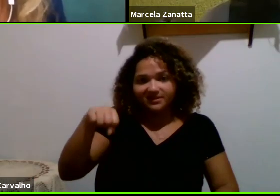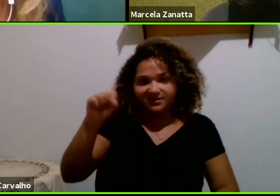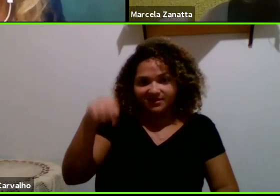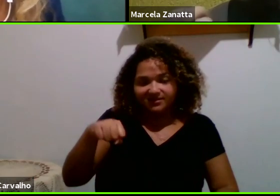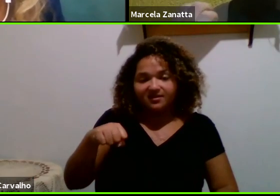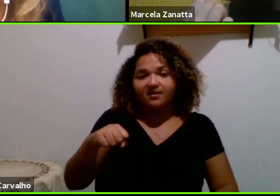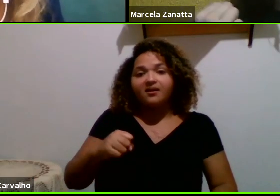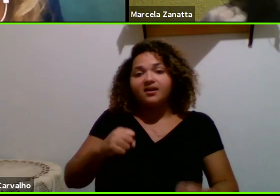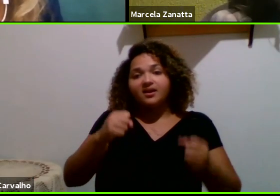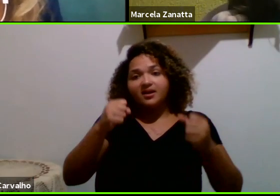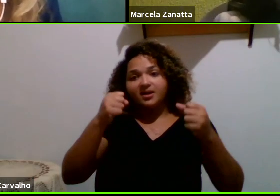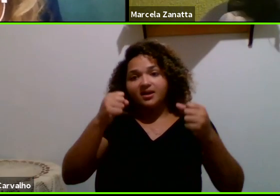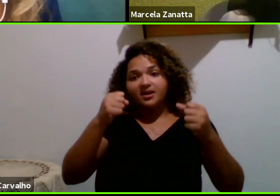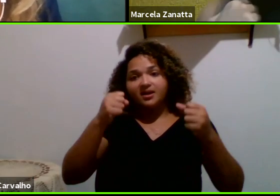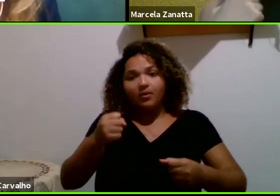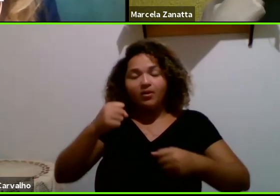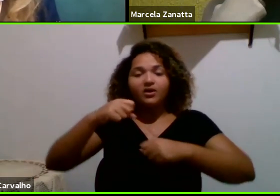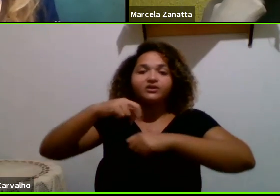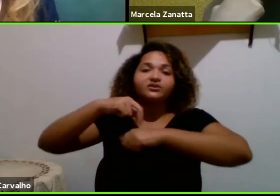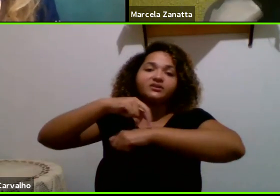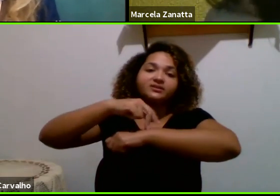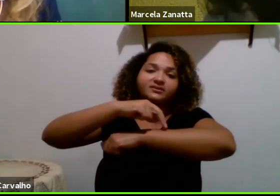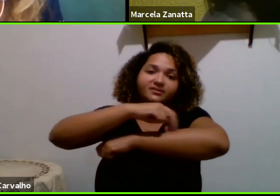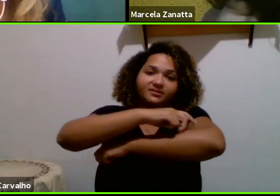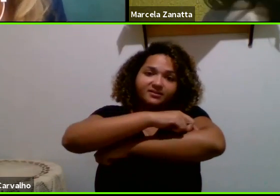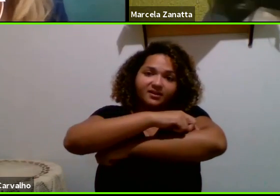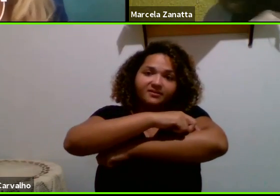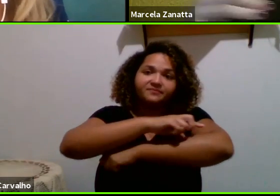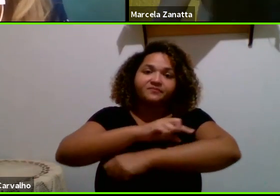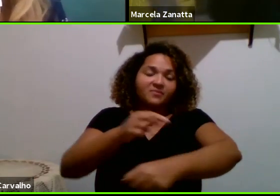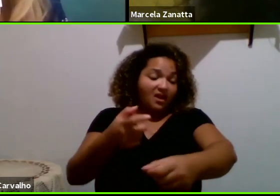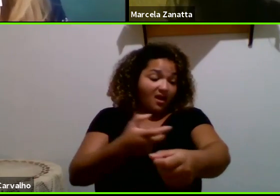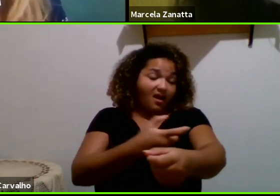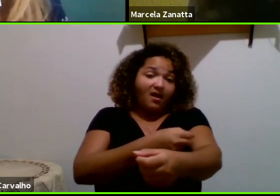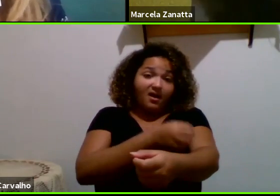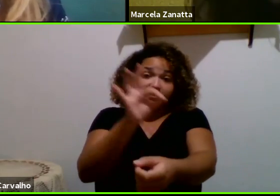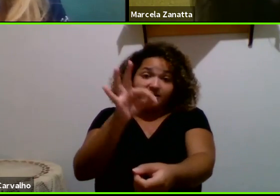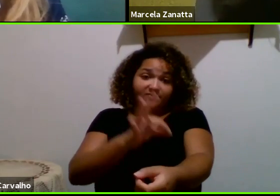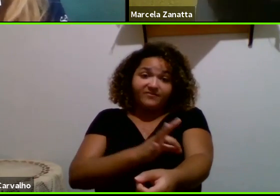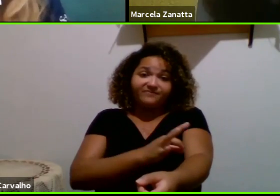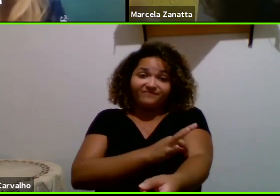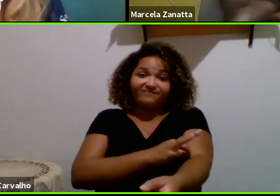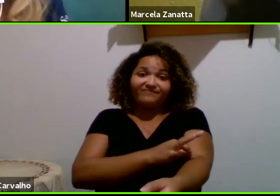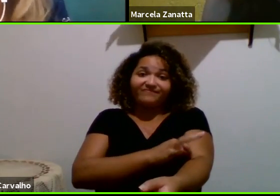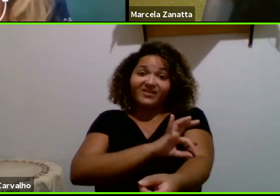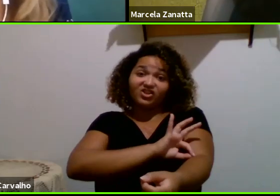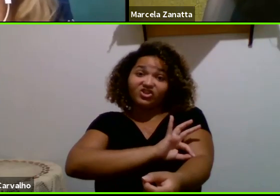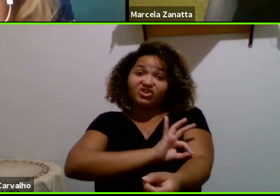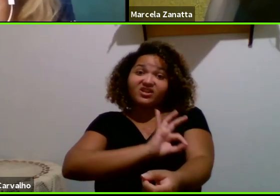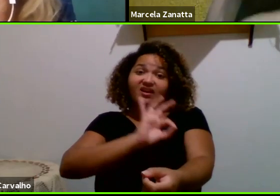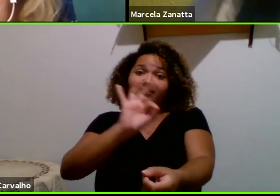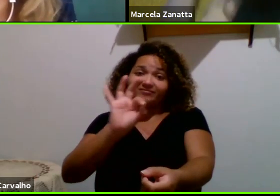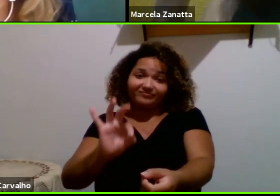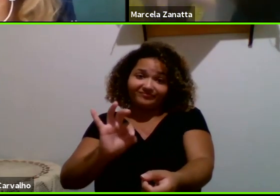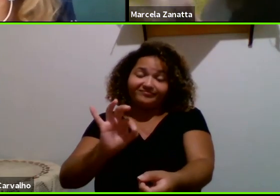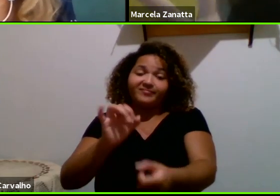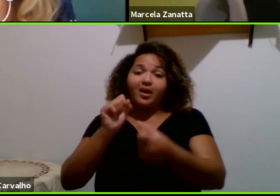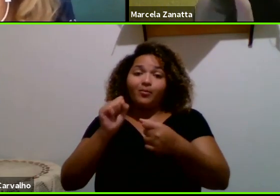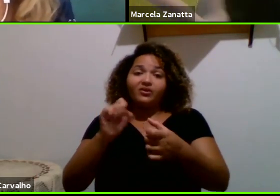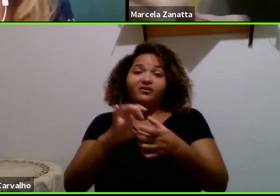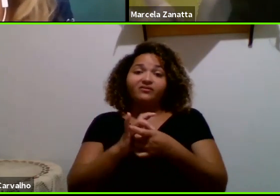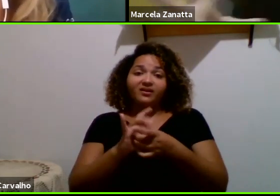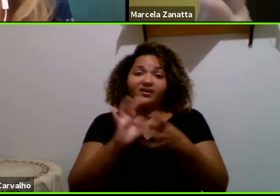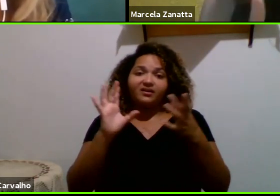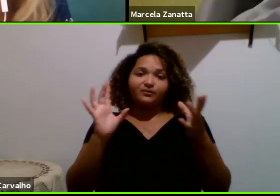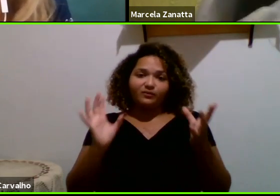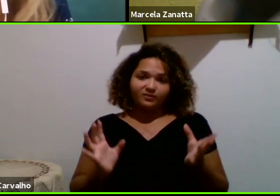fala que vai retirar o acesso venoso, que é uma coisa muito bacana, uma vez que não vai usar mesmo, não é? E muita gente fala assim, mas se tiver